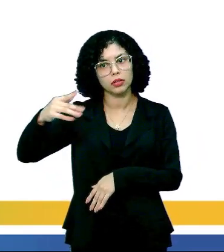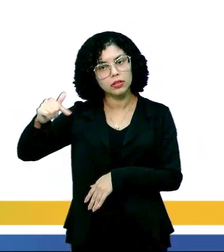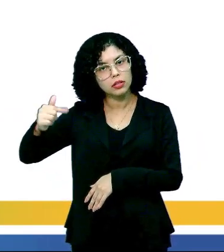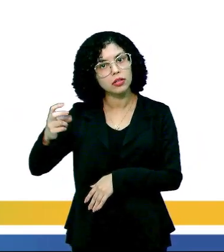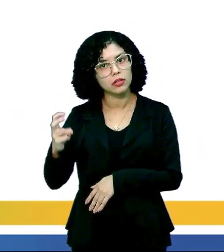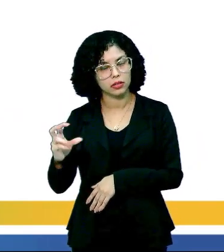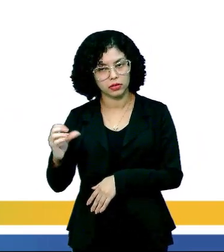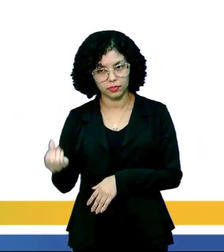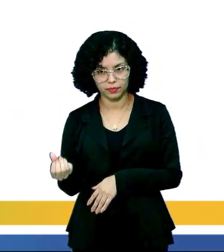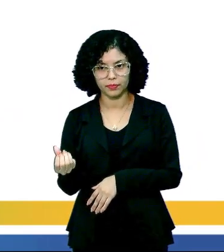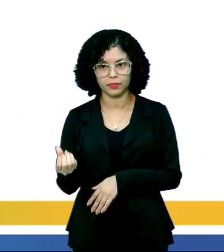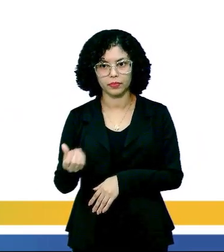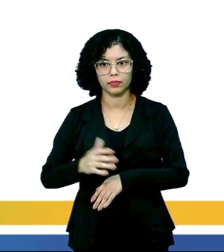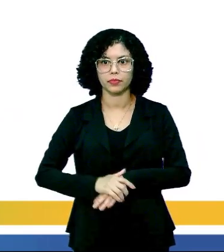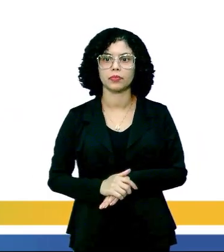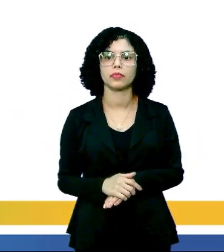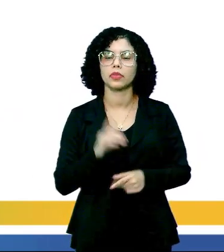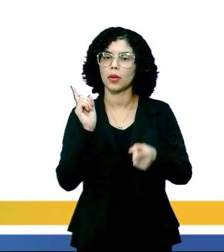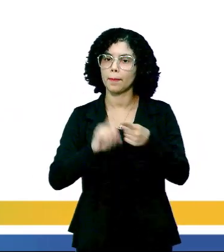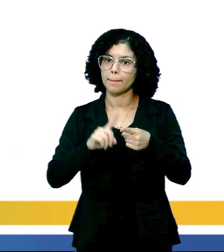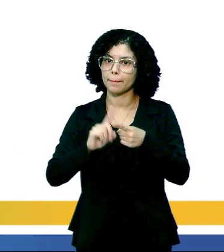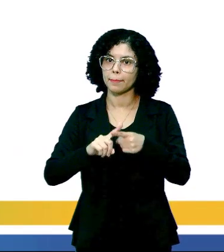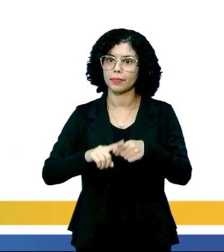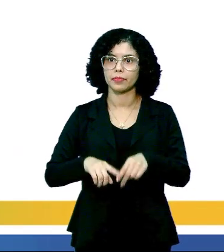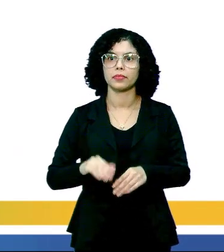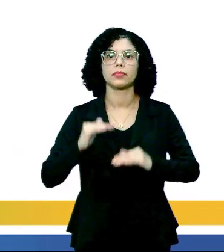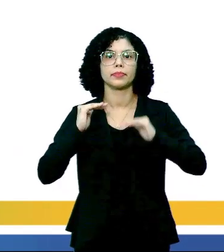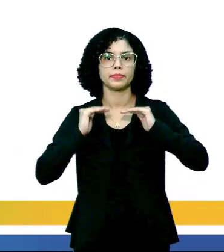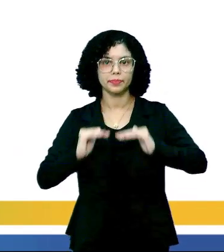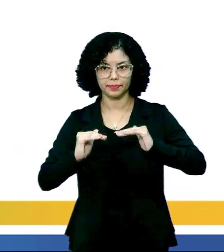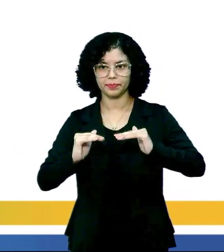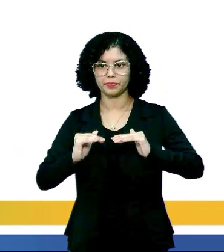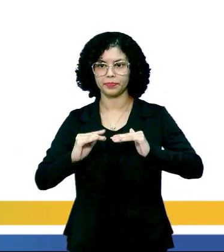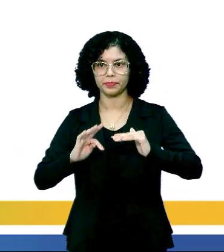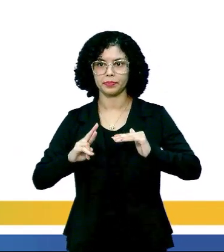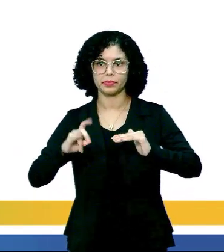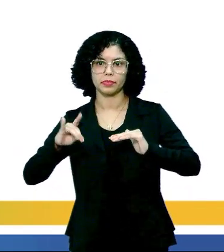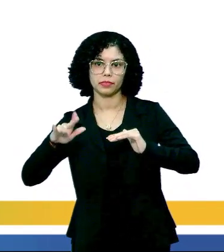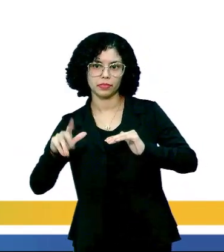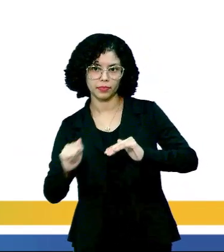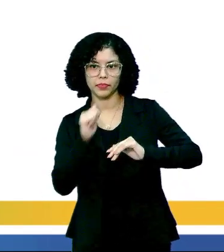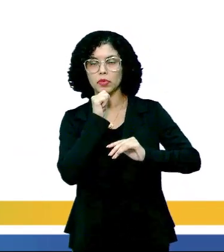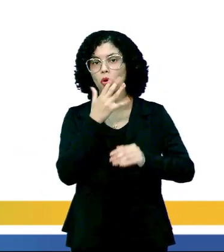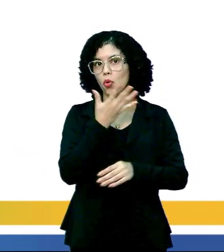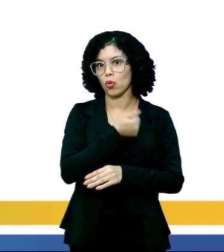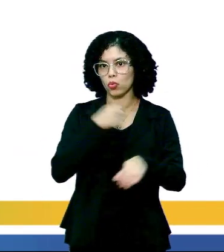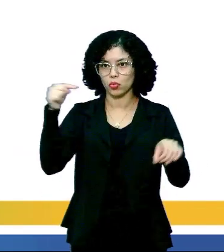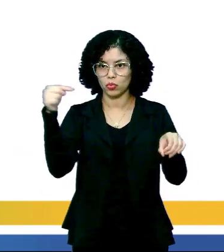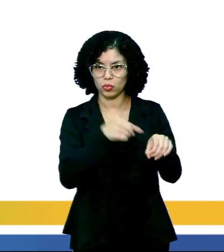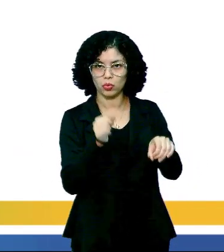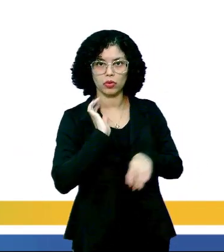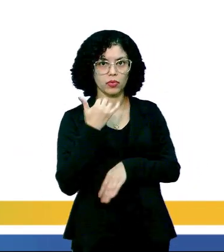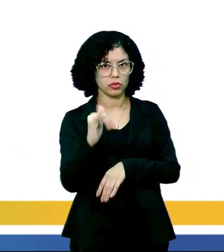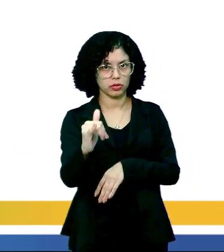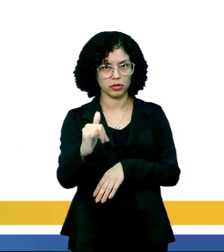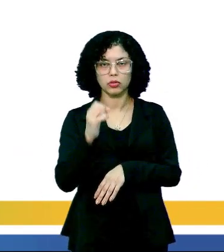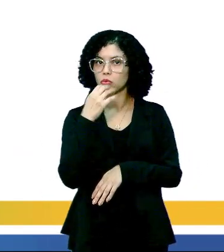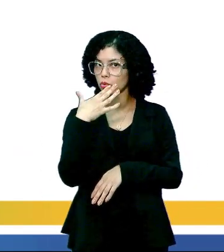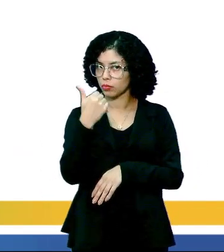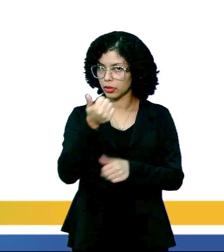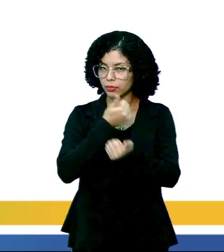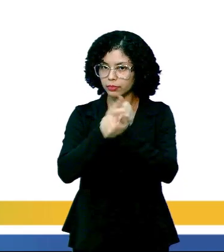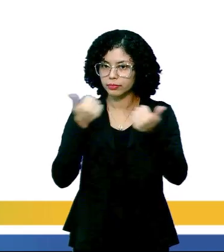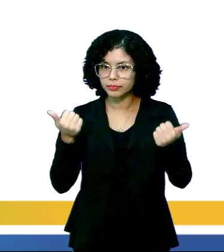bário 137,56, porém um bário estável, onde o seu núcleo foi energizado. Tudo